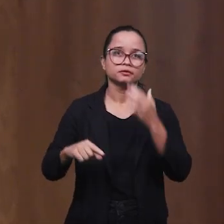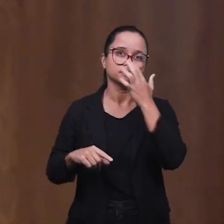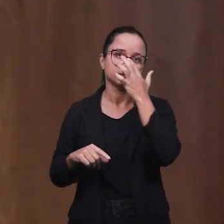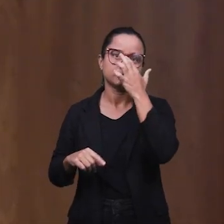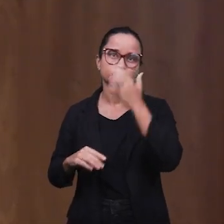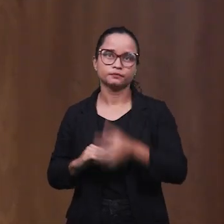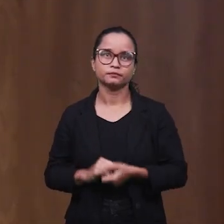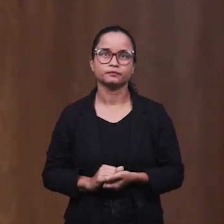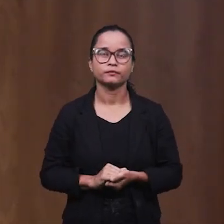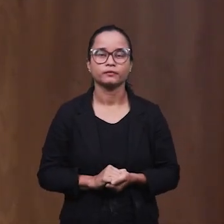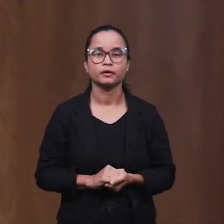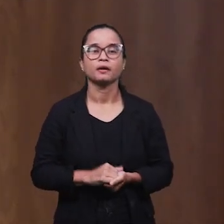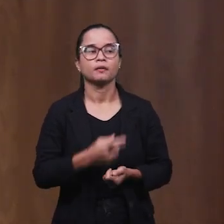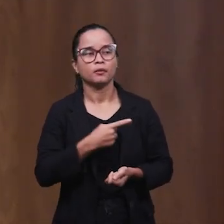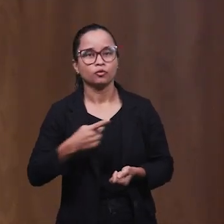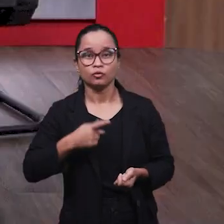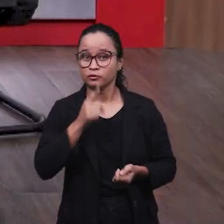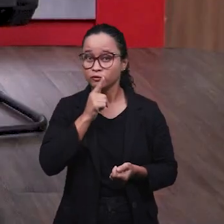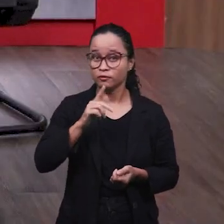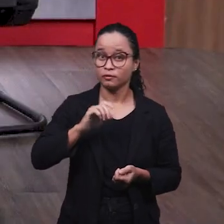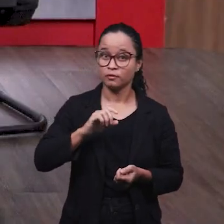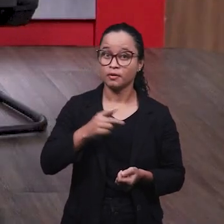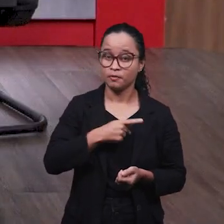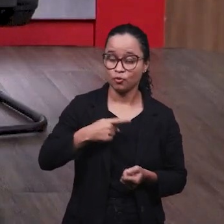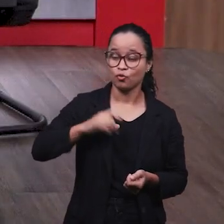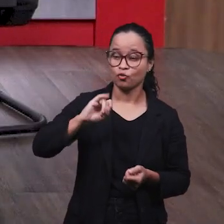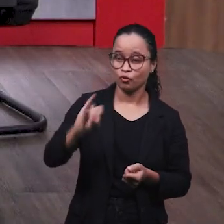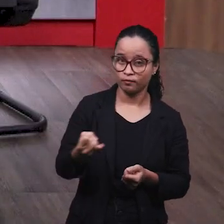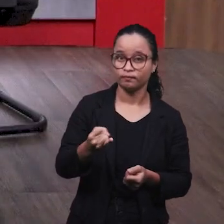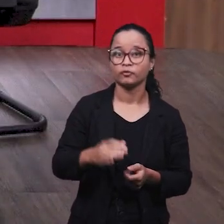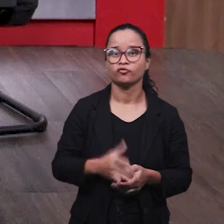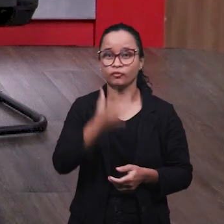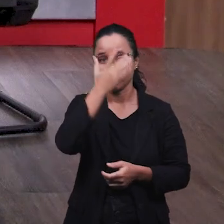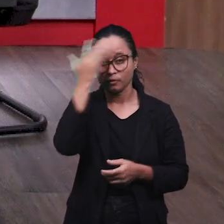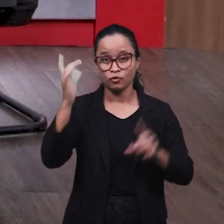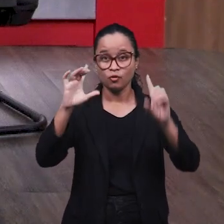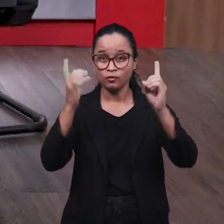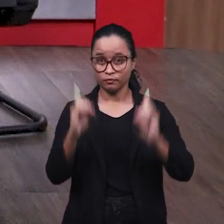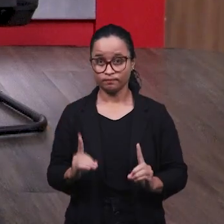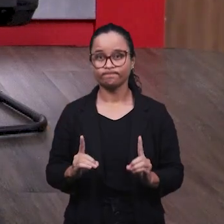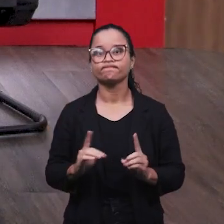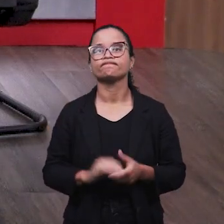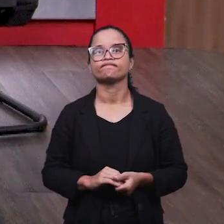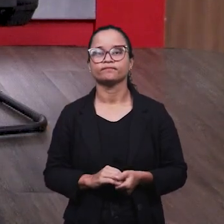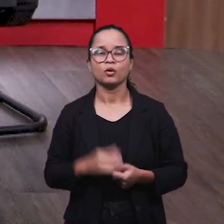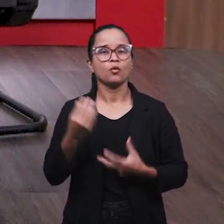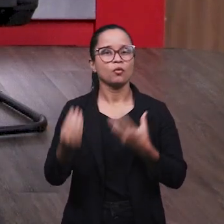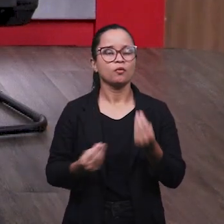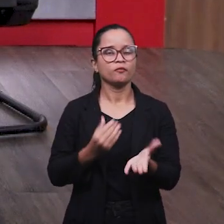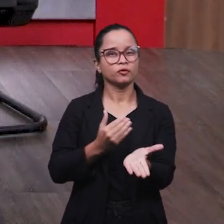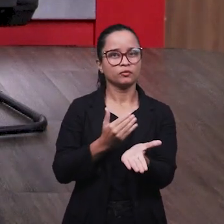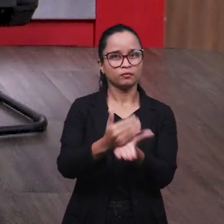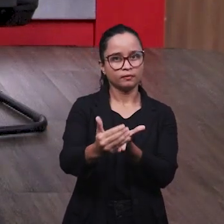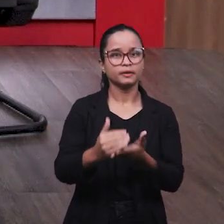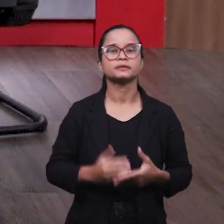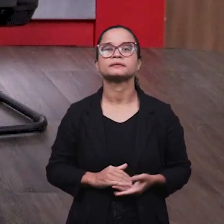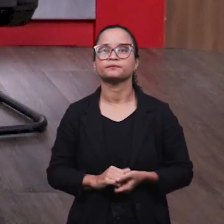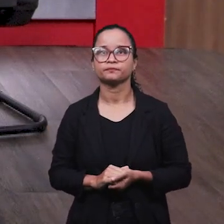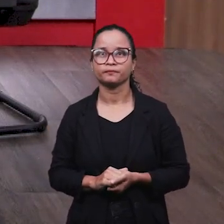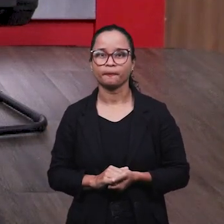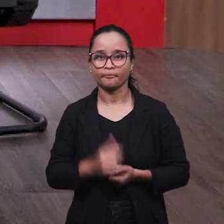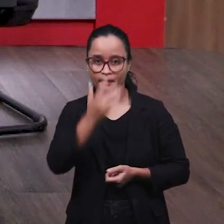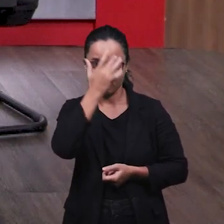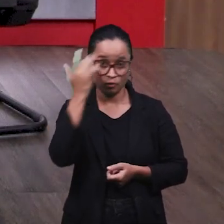pastor Gilson, pastor João, de pessoas com deficiências, assim como foi no início, que vieram